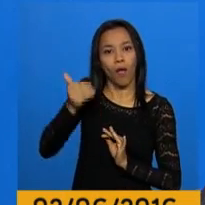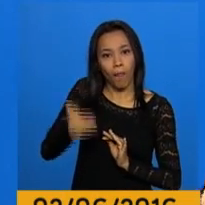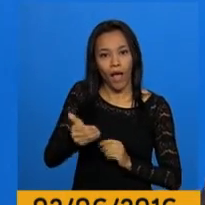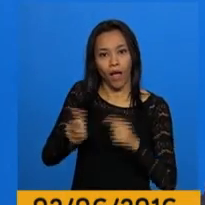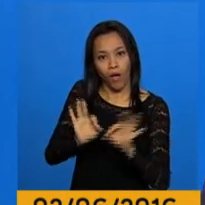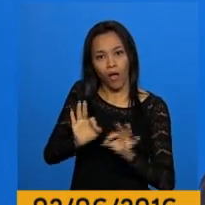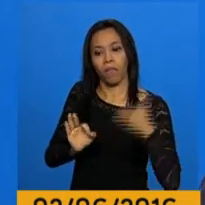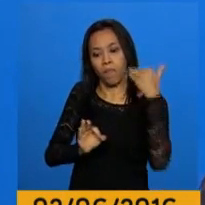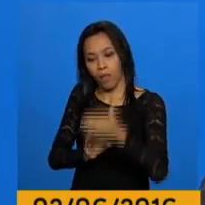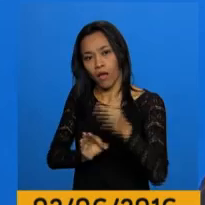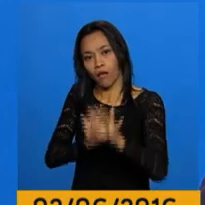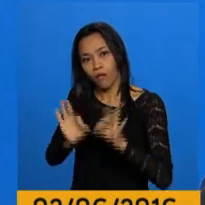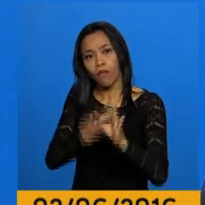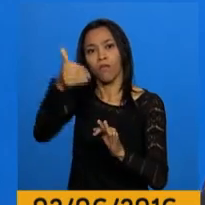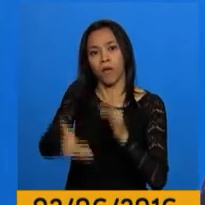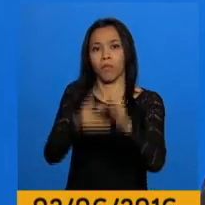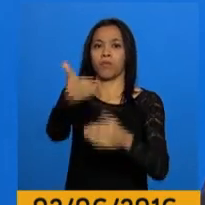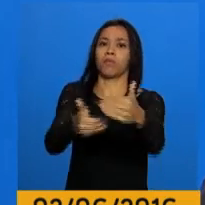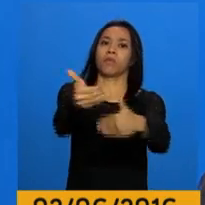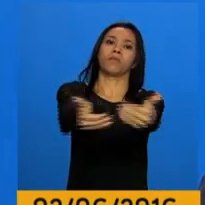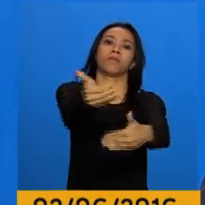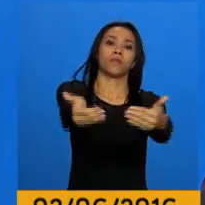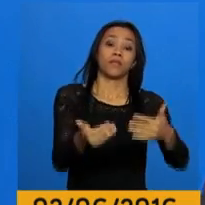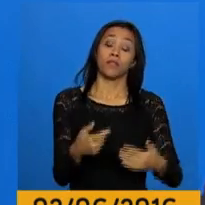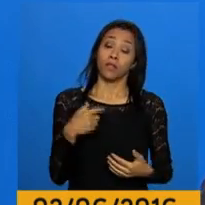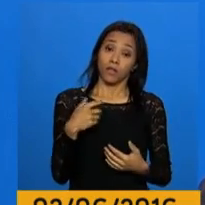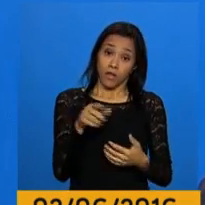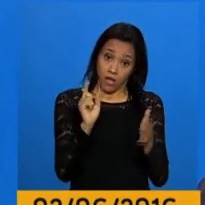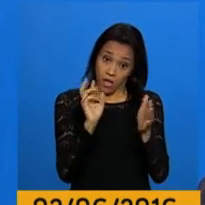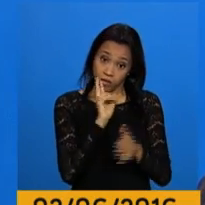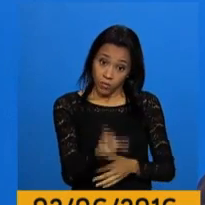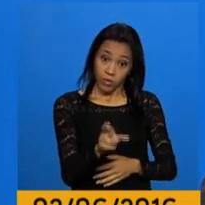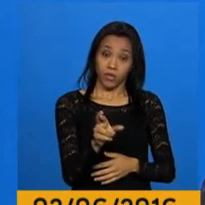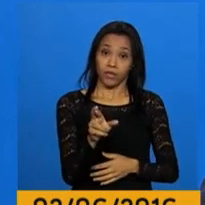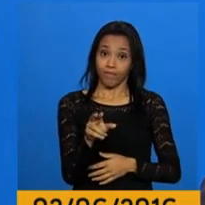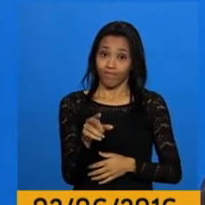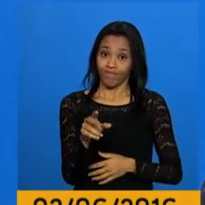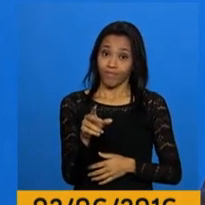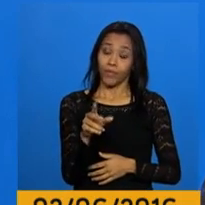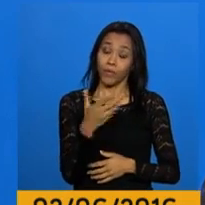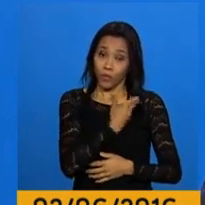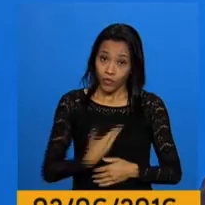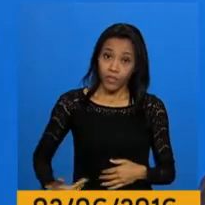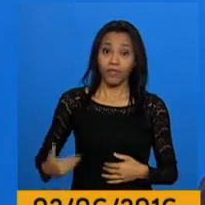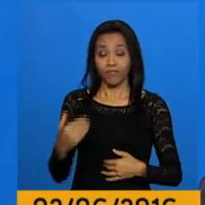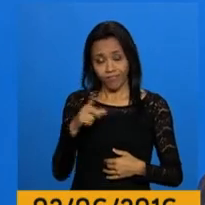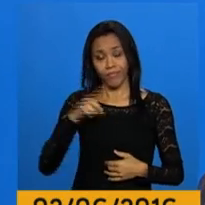restringindo objetivamente agora a pergunta e a resposta. Preocupa o governo? Sim, muita preocupação.